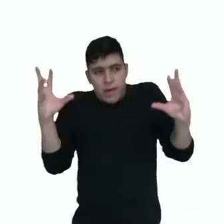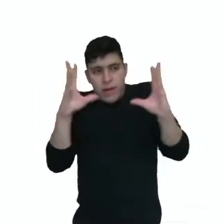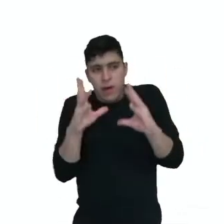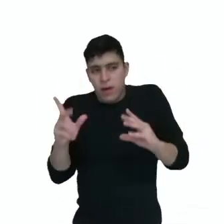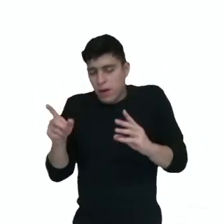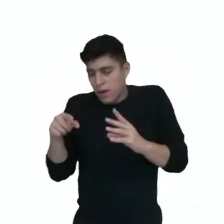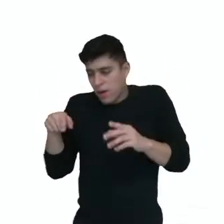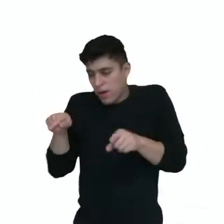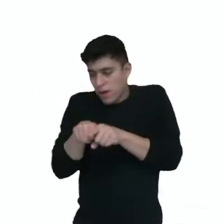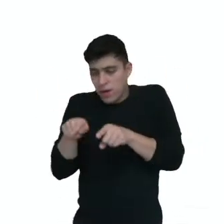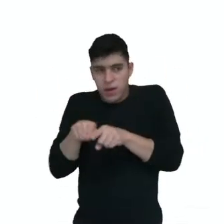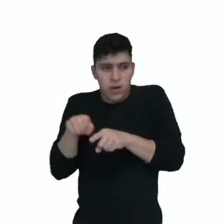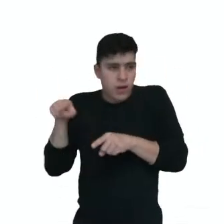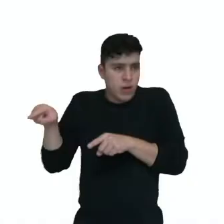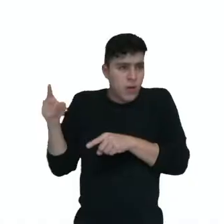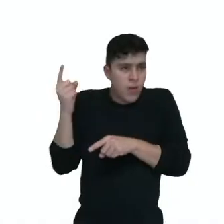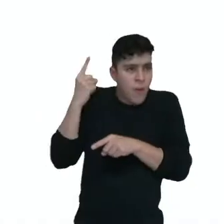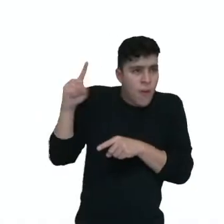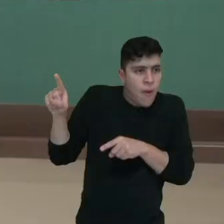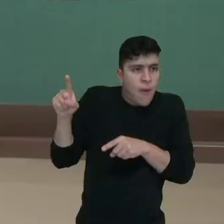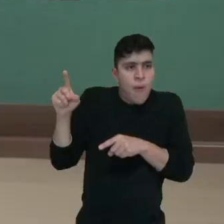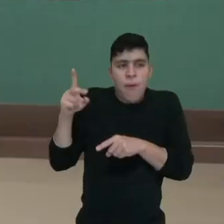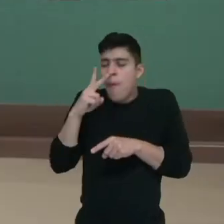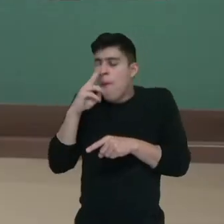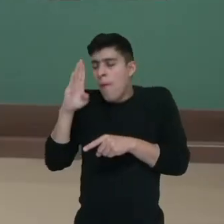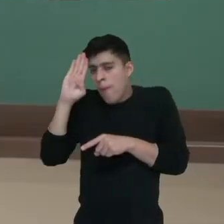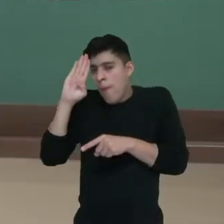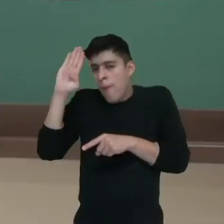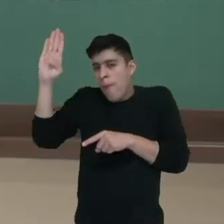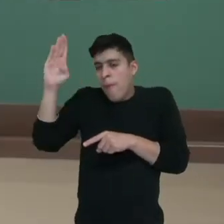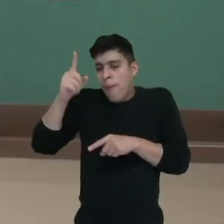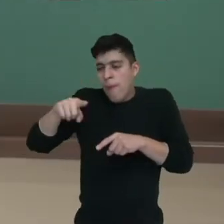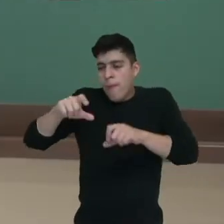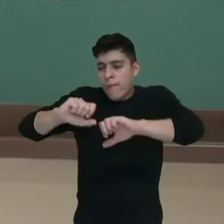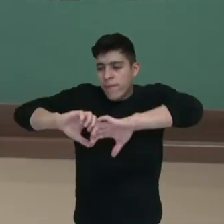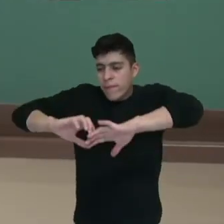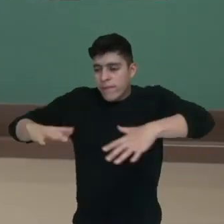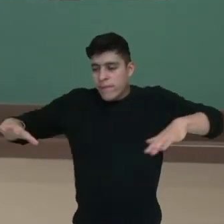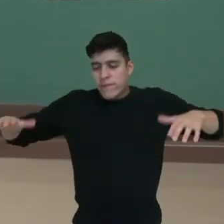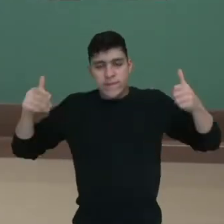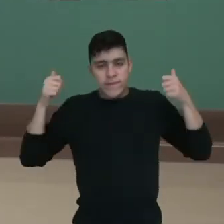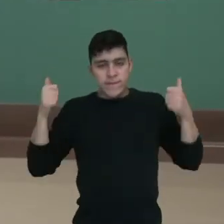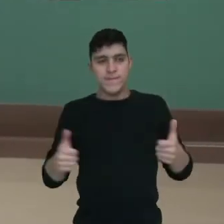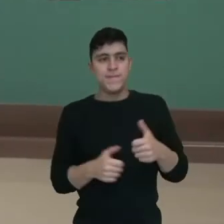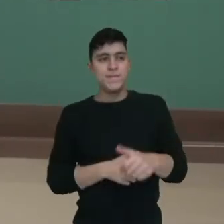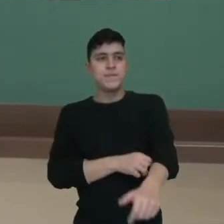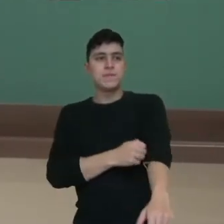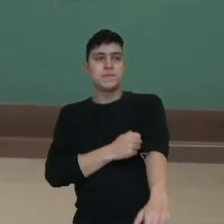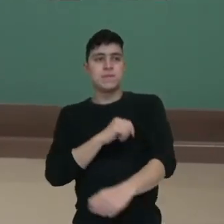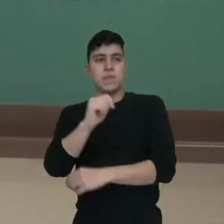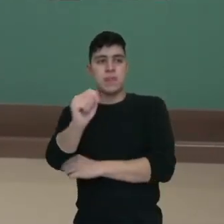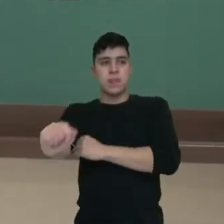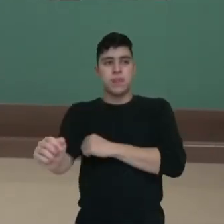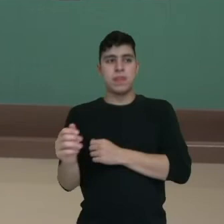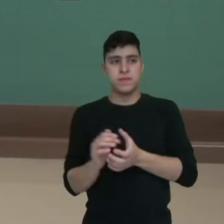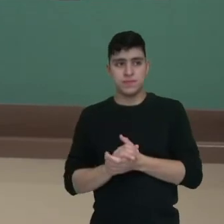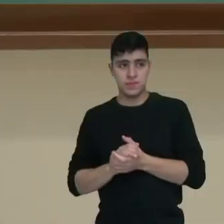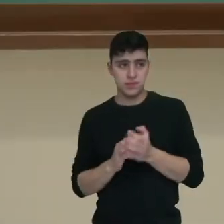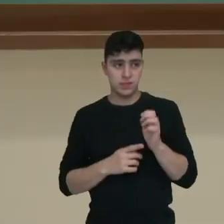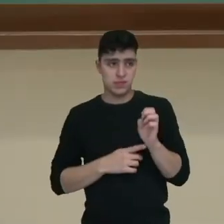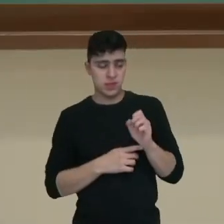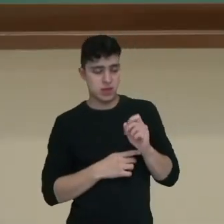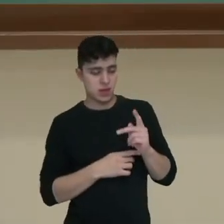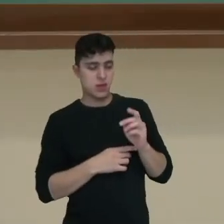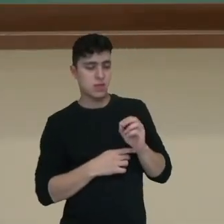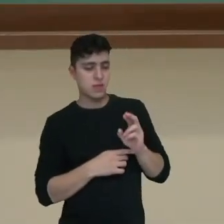os foraminíferos, que estão presentes principalmente no oceano, ok? Os